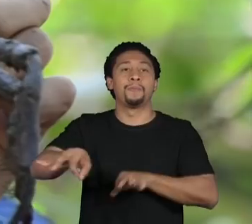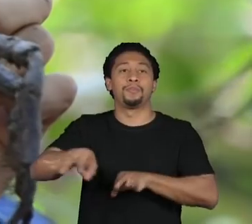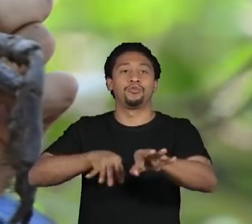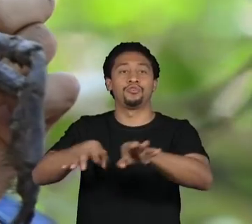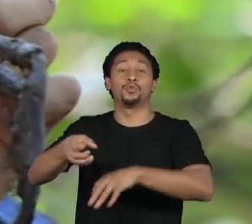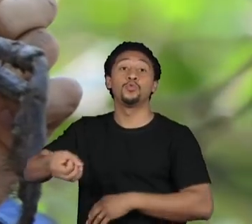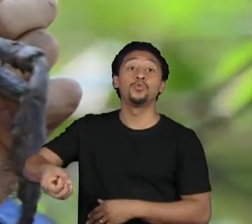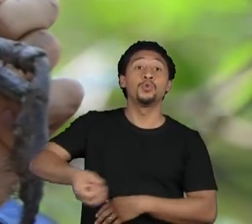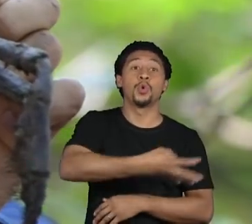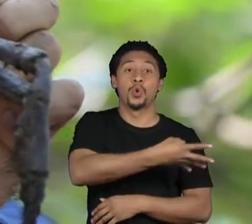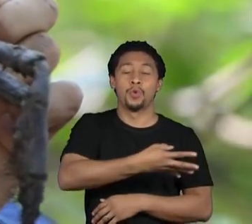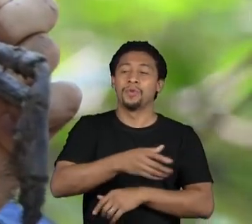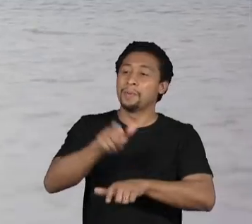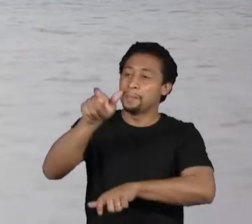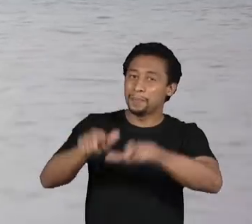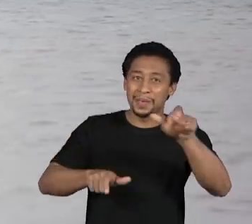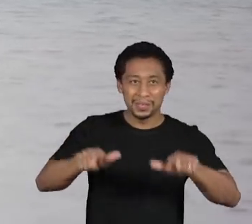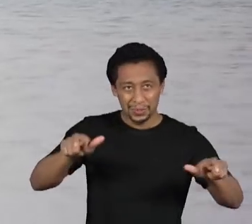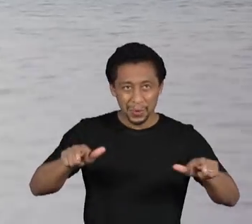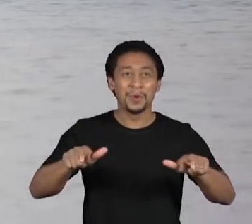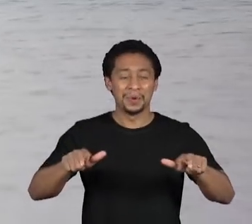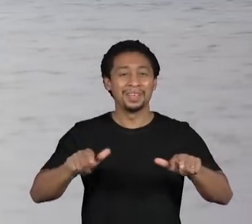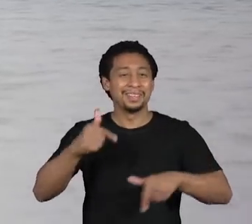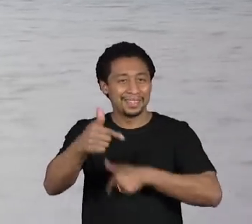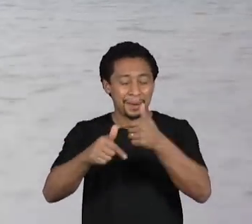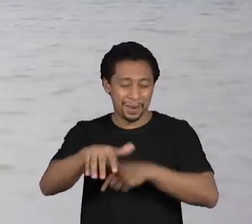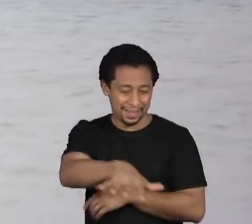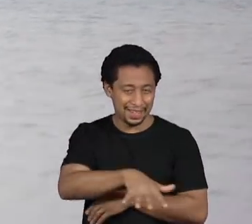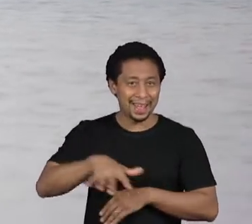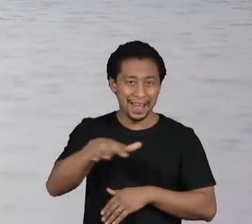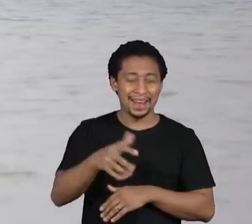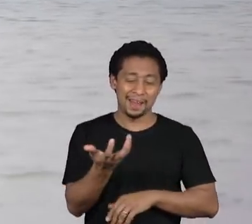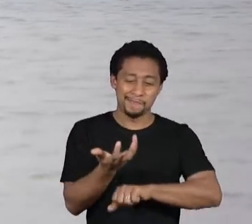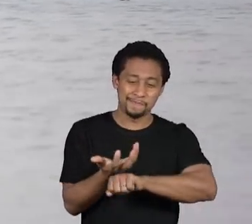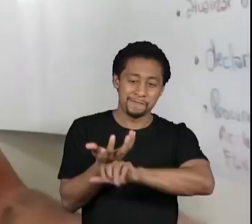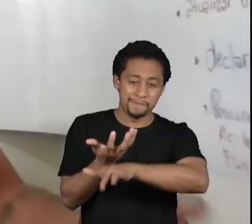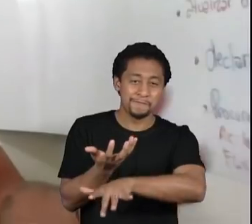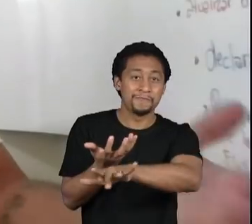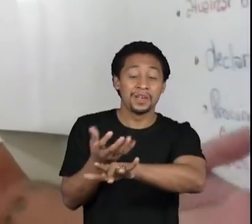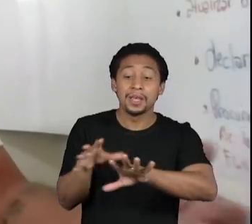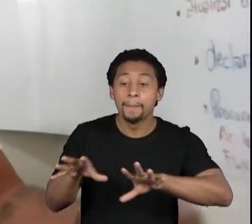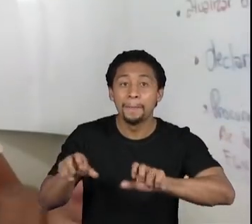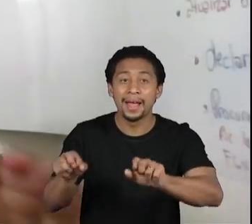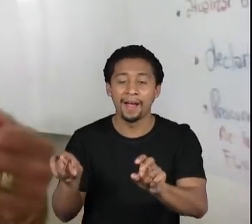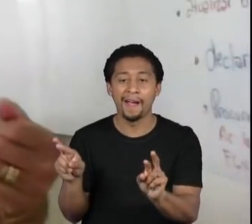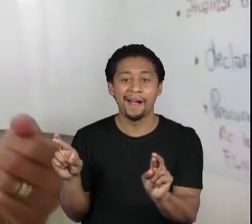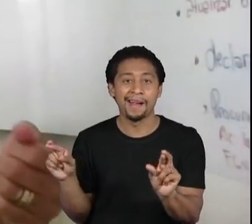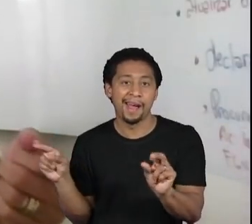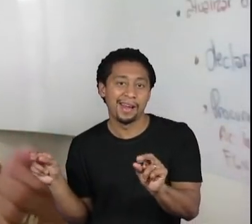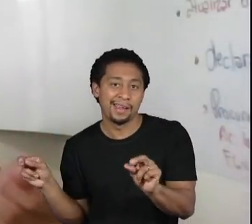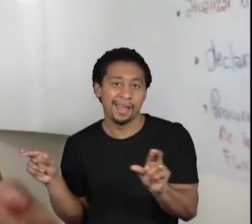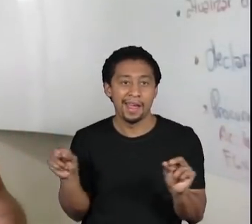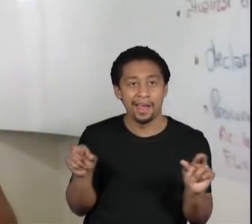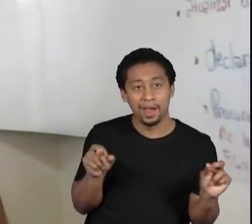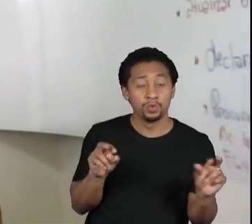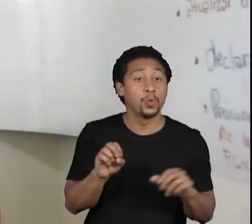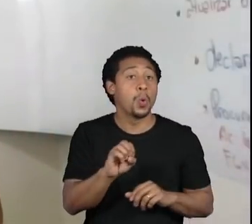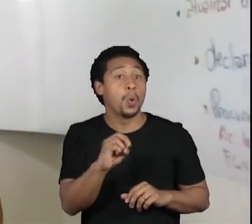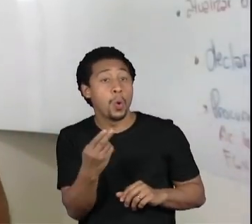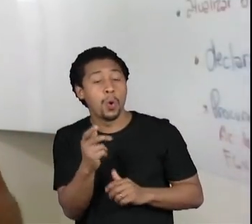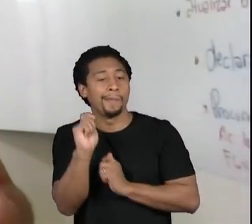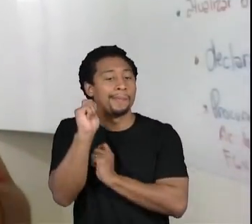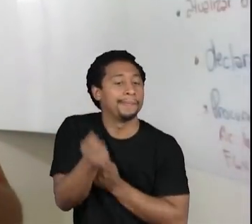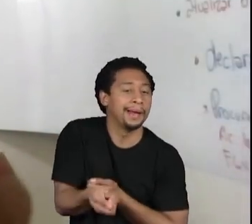caranguejo ou o pescador normal, né, de peixe, ele quer aprender a mexer na rabeta dele, que é o motor do barquinho